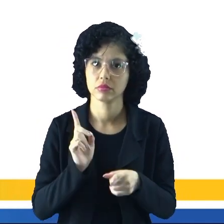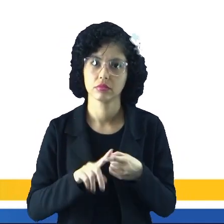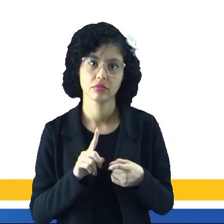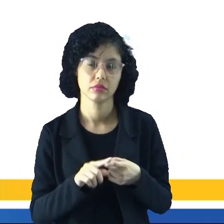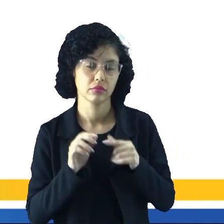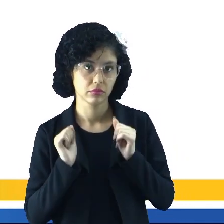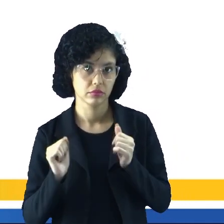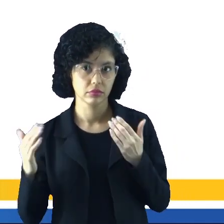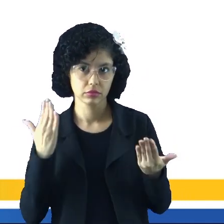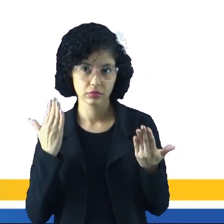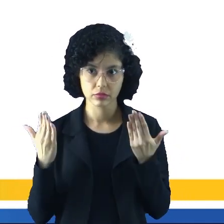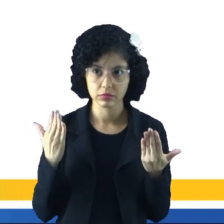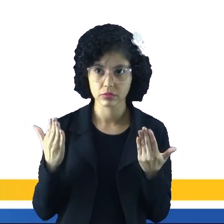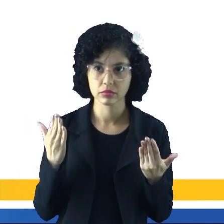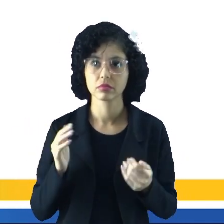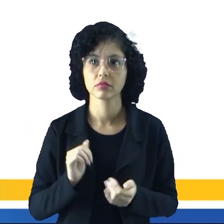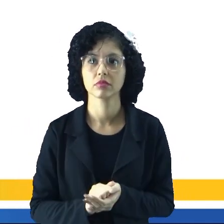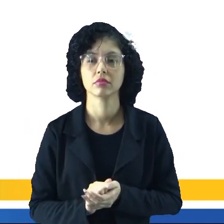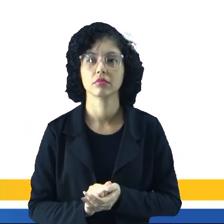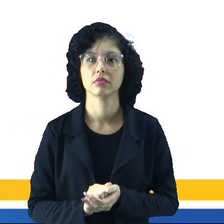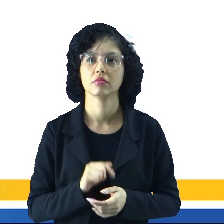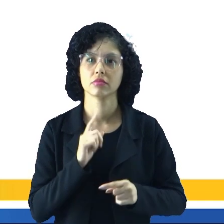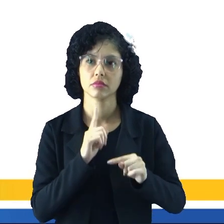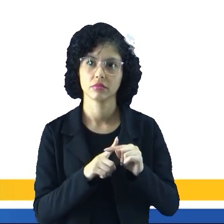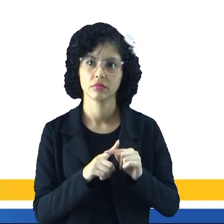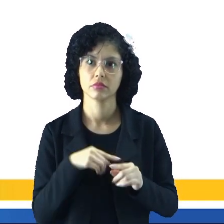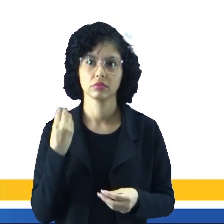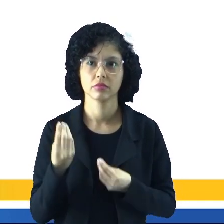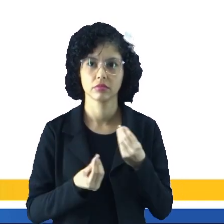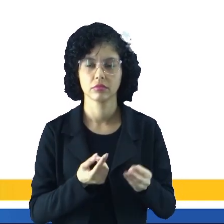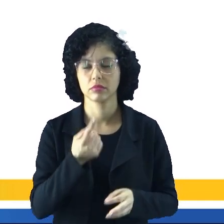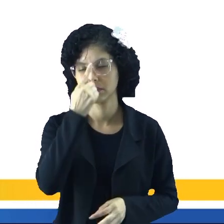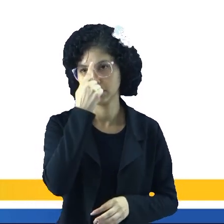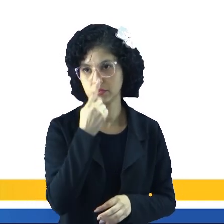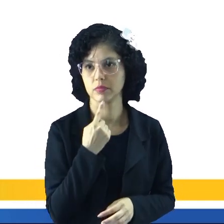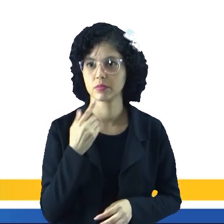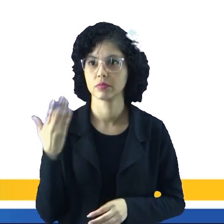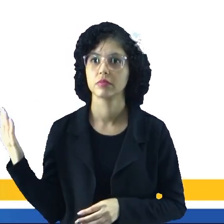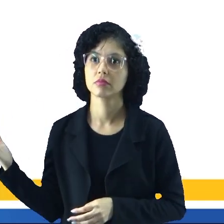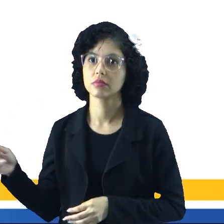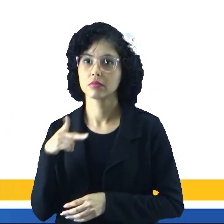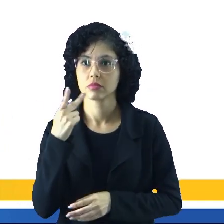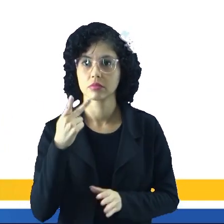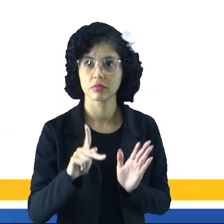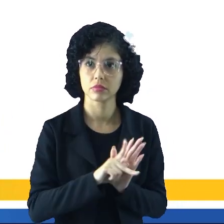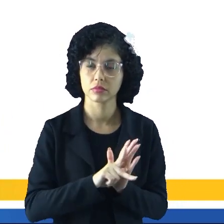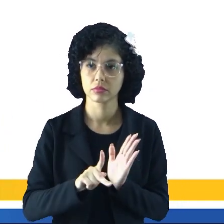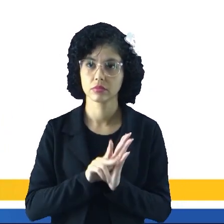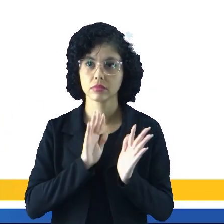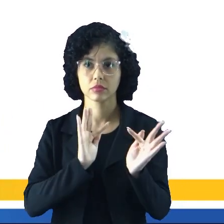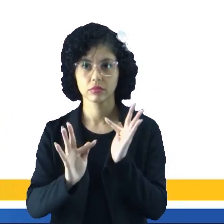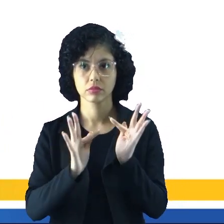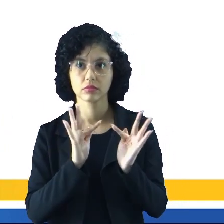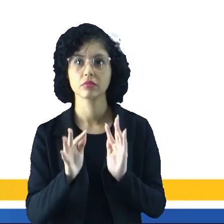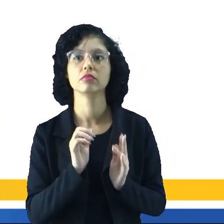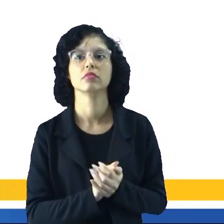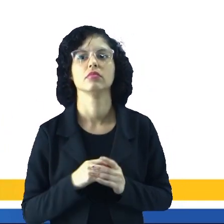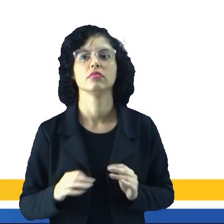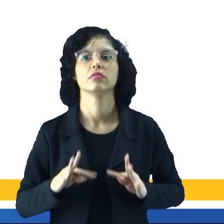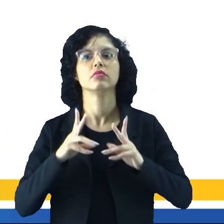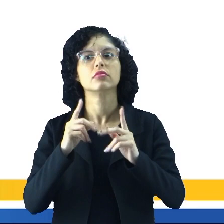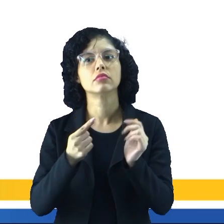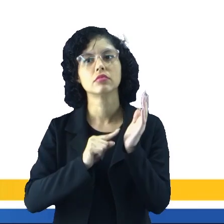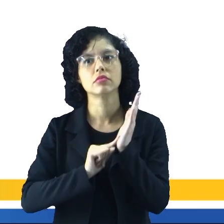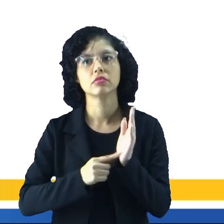pode fazer associação com as cargas elétricas. E conforme o enunciado nos diz, é uma propriedade física